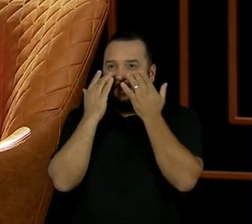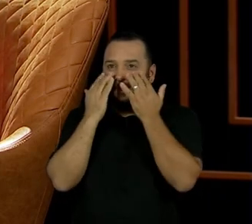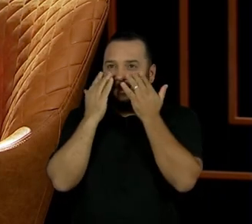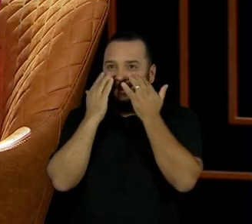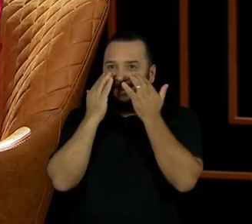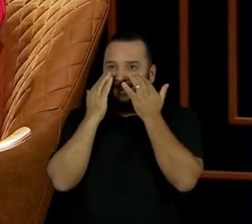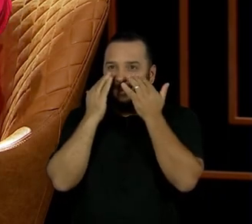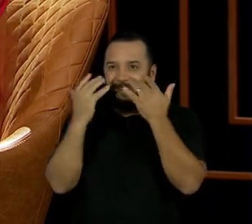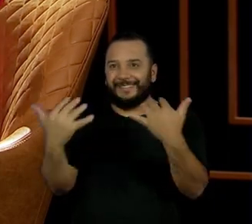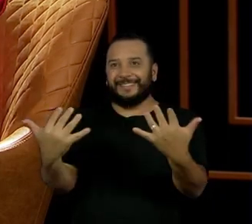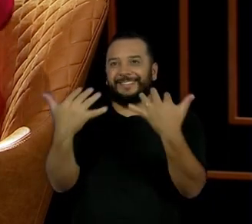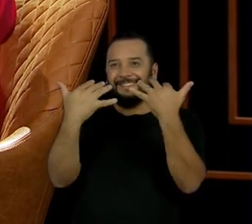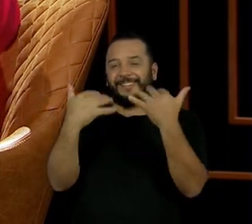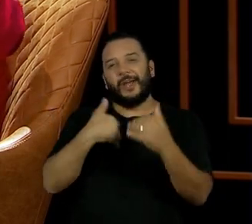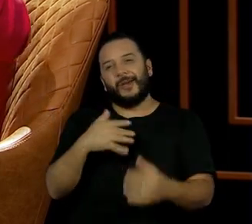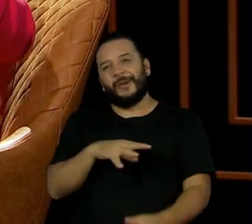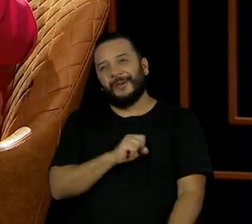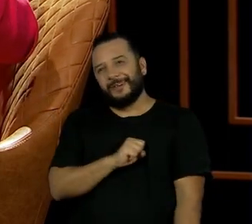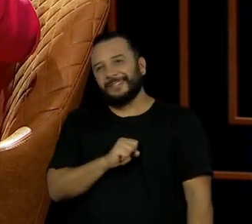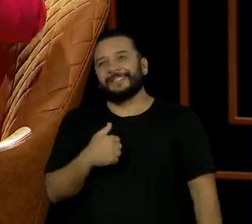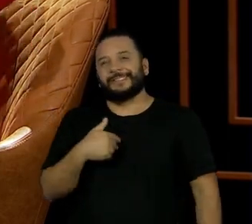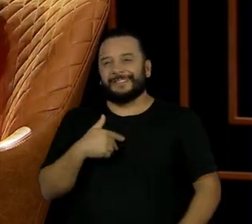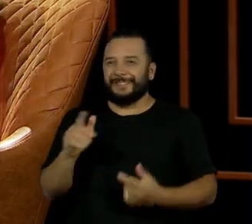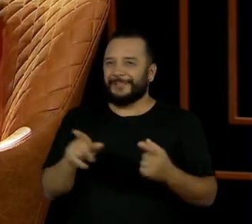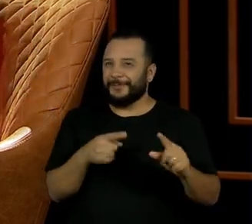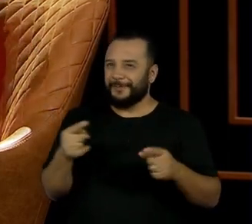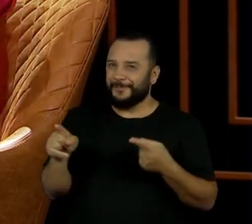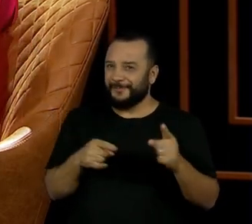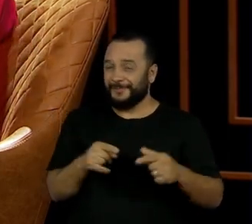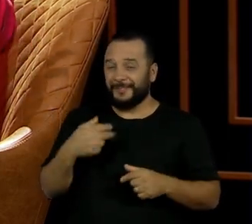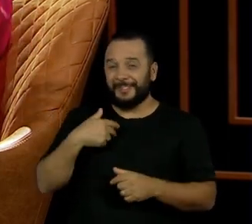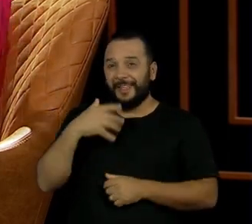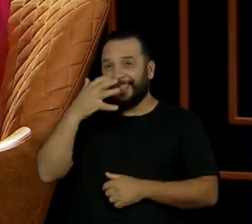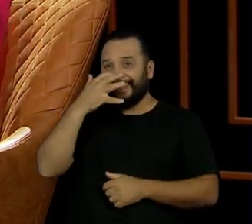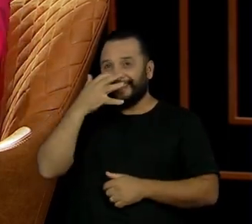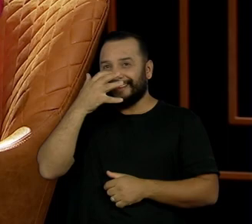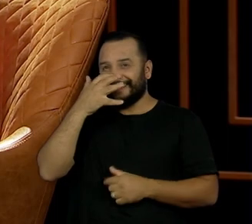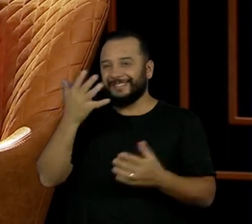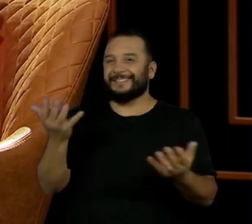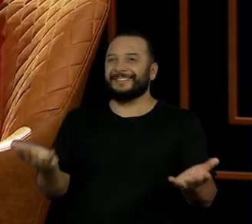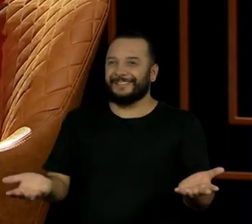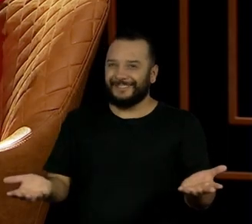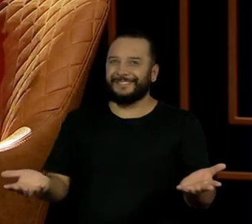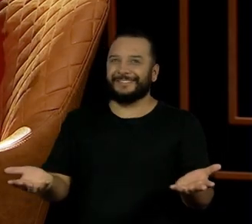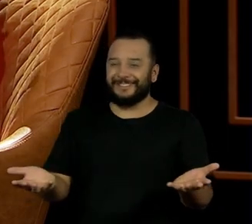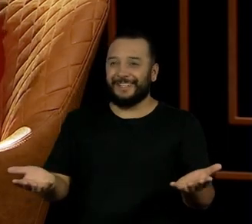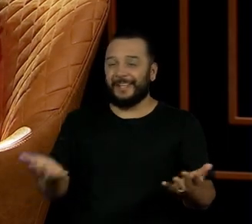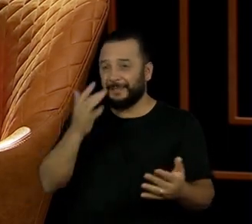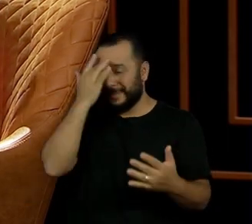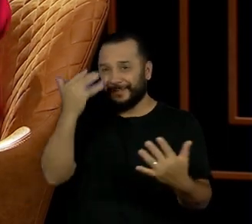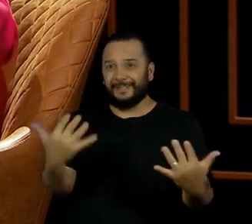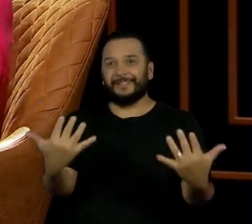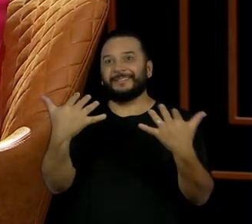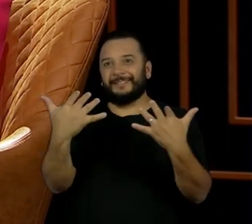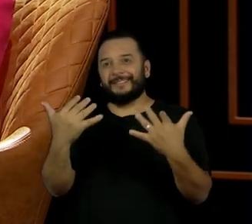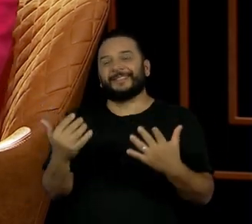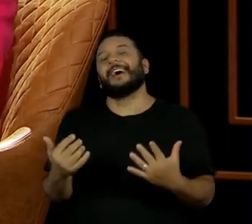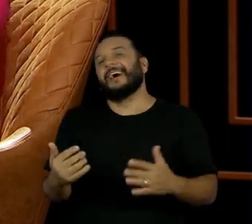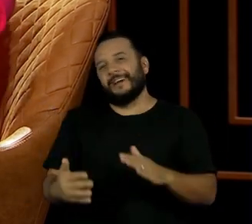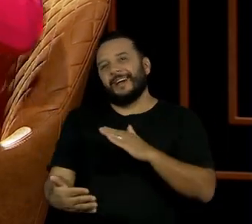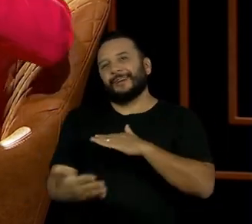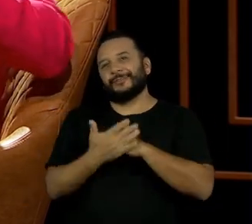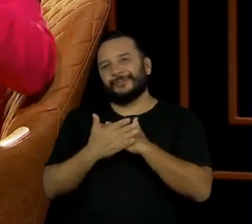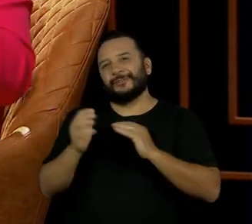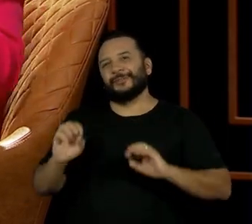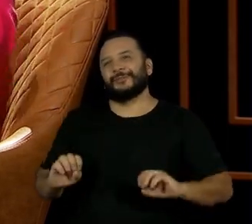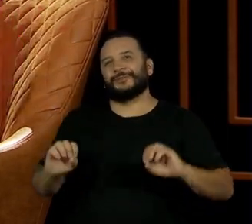pessoas curtindo que elas estão vendo aquilo ali realmente assim é molda o show então